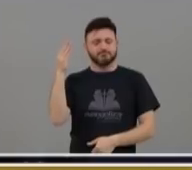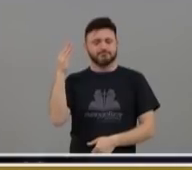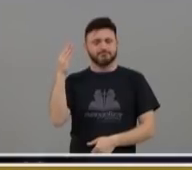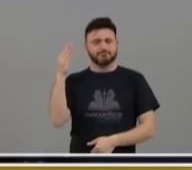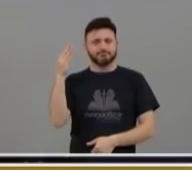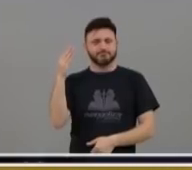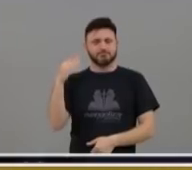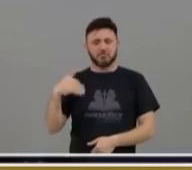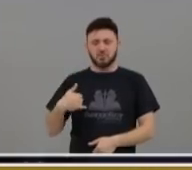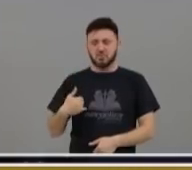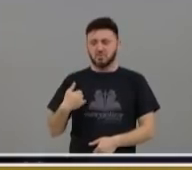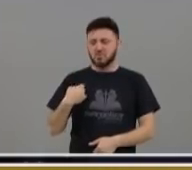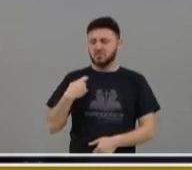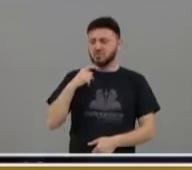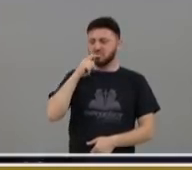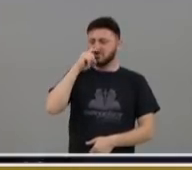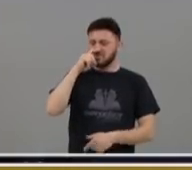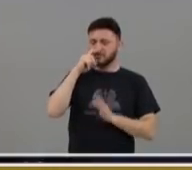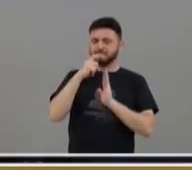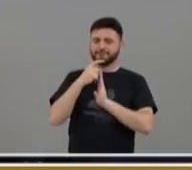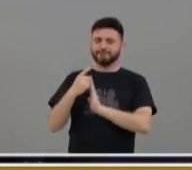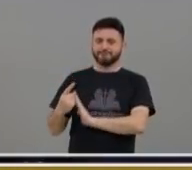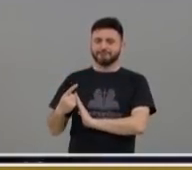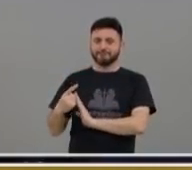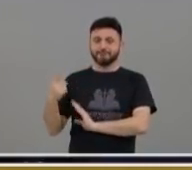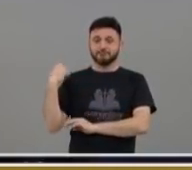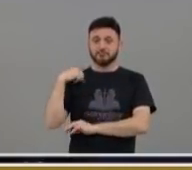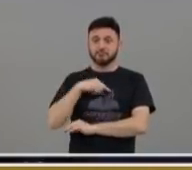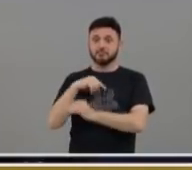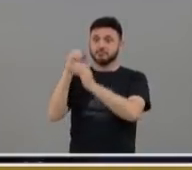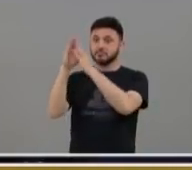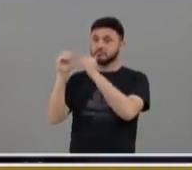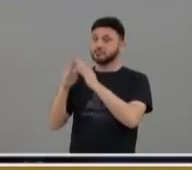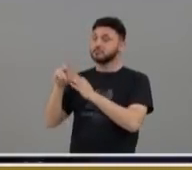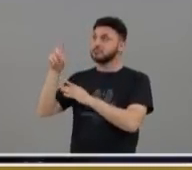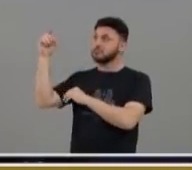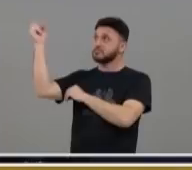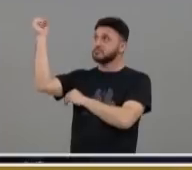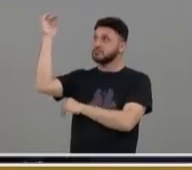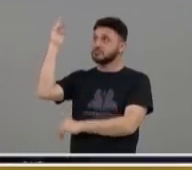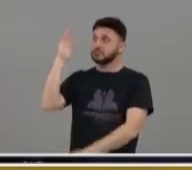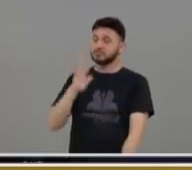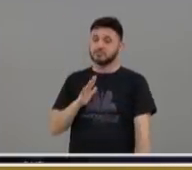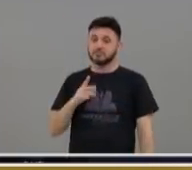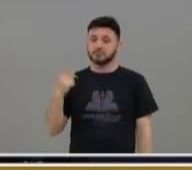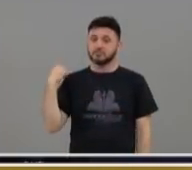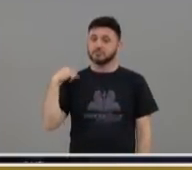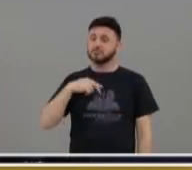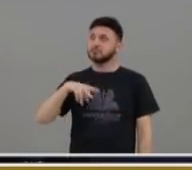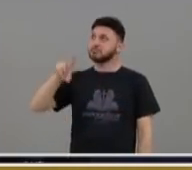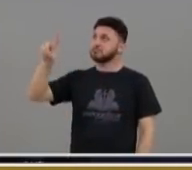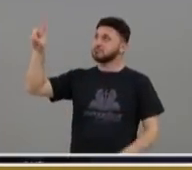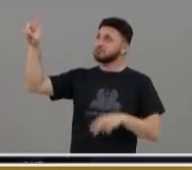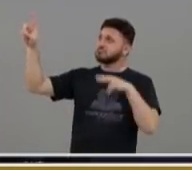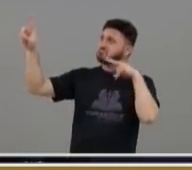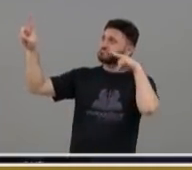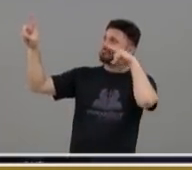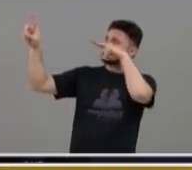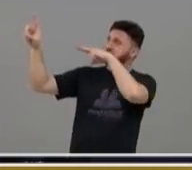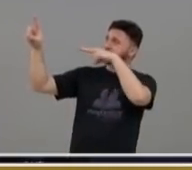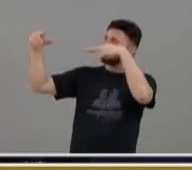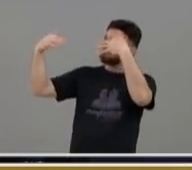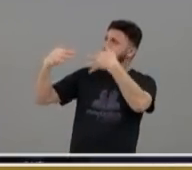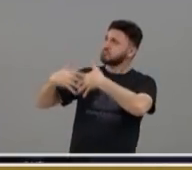os orgulhos. E é isso que nós vamos hoje fazer, pedir essa graça de olhar para o Senhor e contemplar